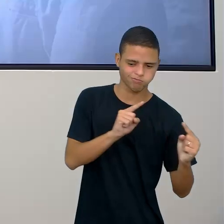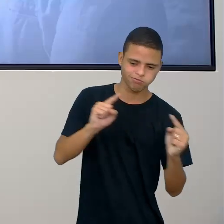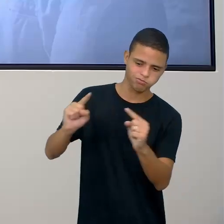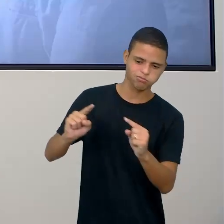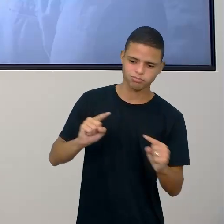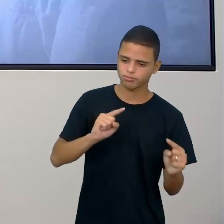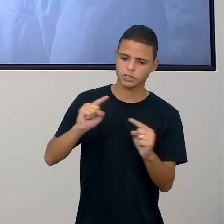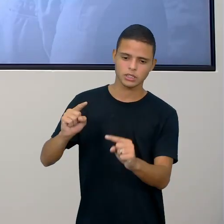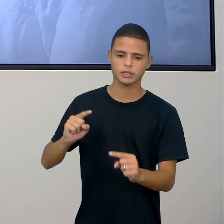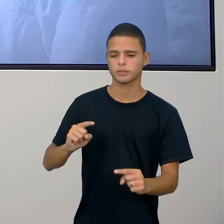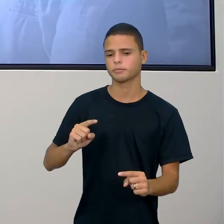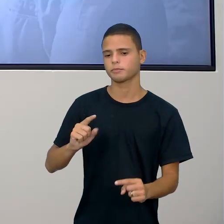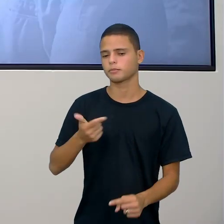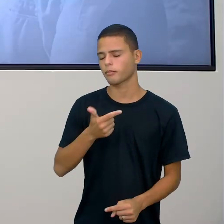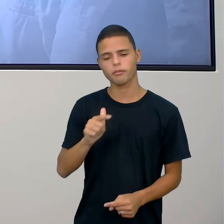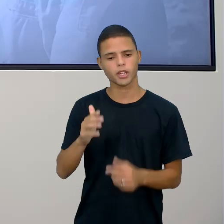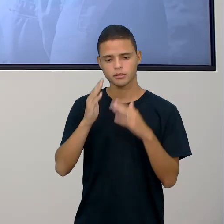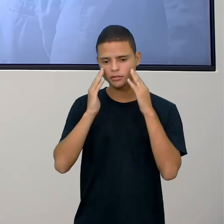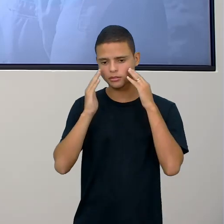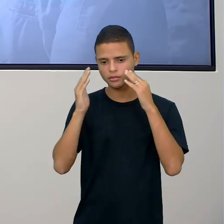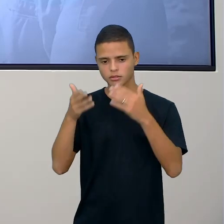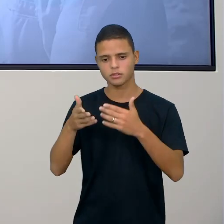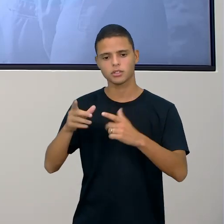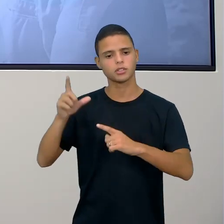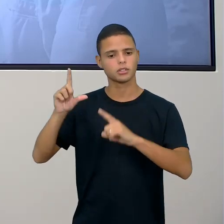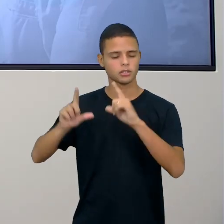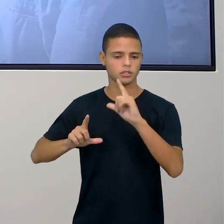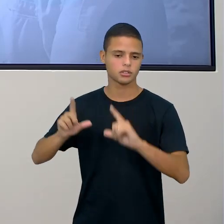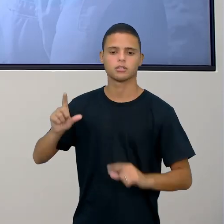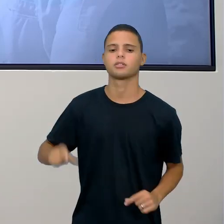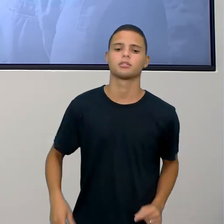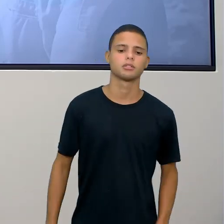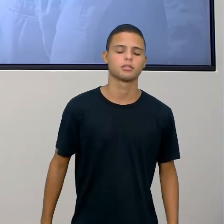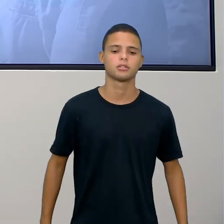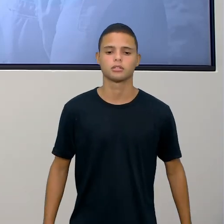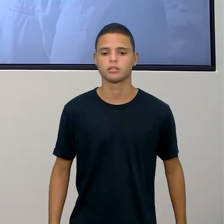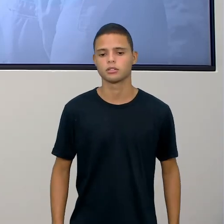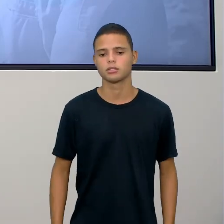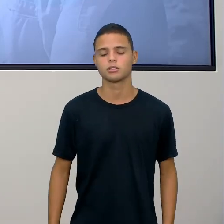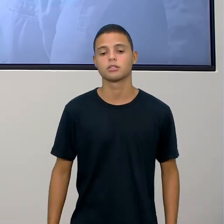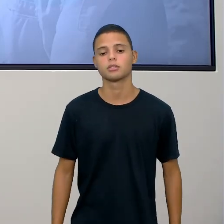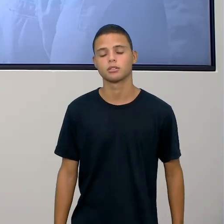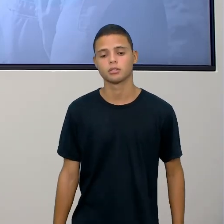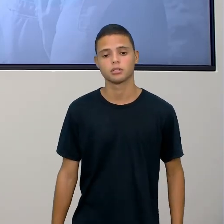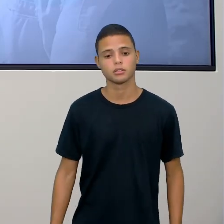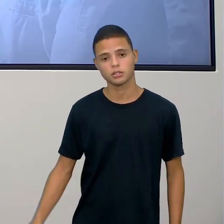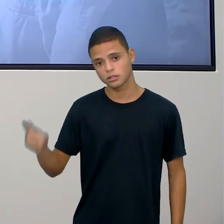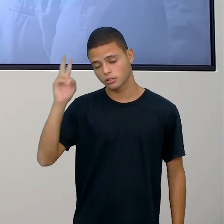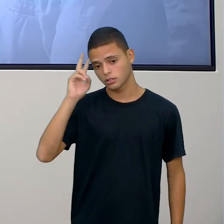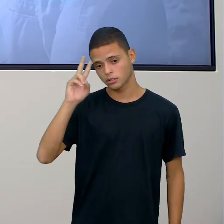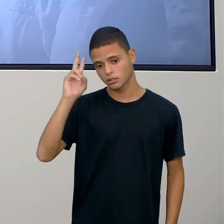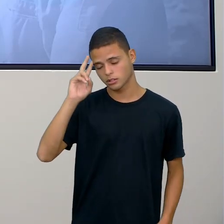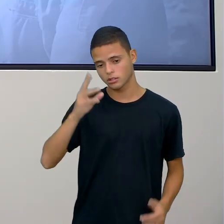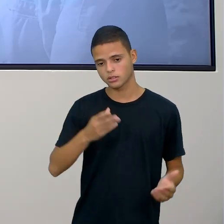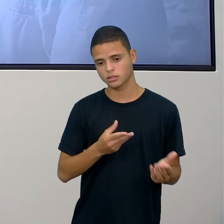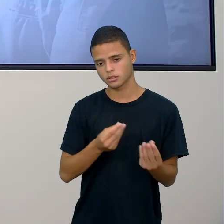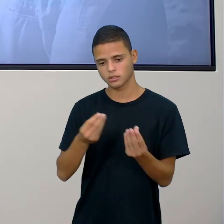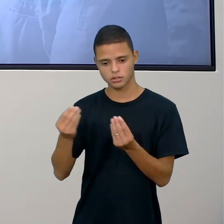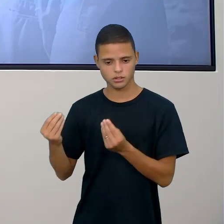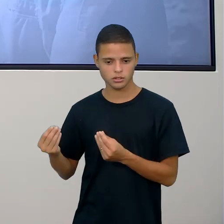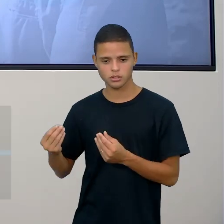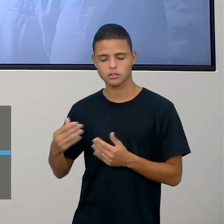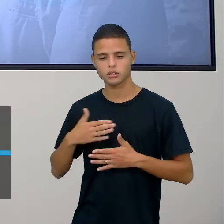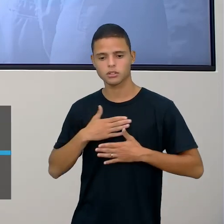não recebem tanta atenção assim da mídia. Tá certo? Eu me lembro muito dos curdos, né? Isso desde que eu